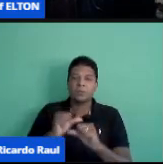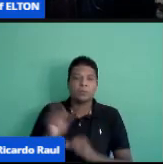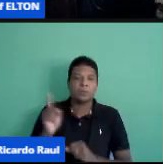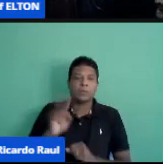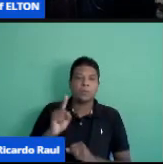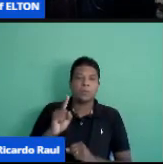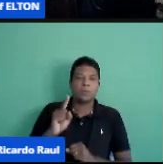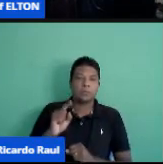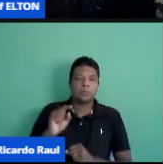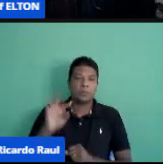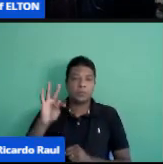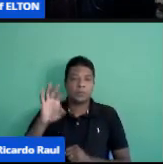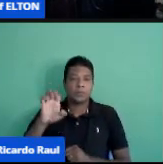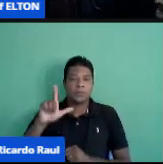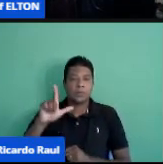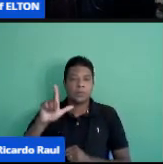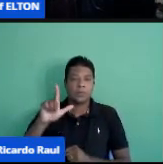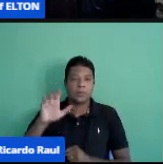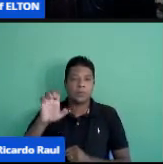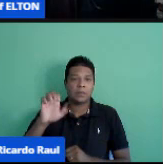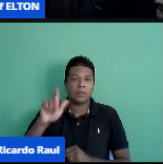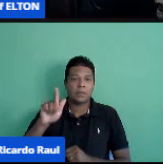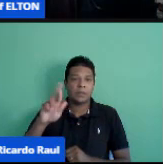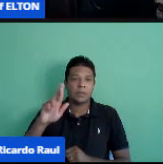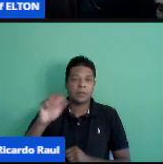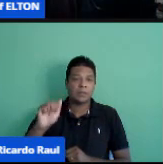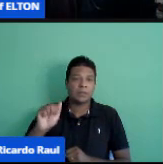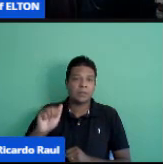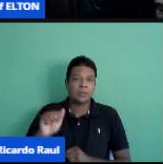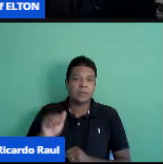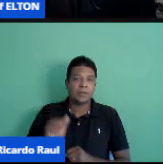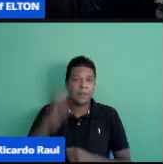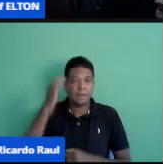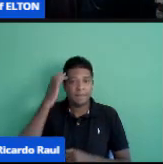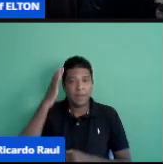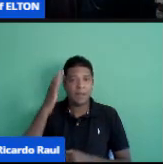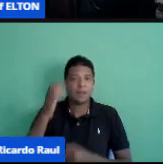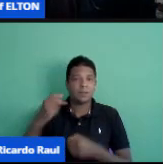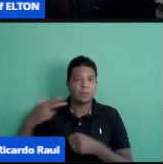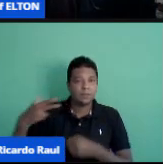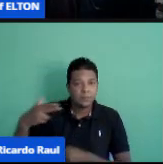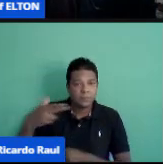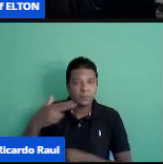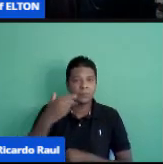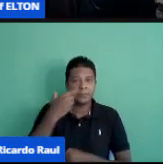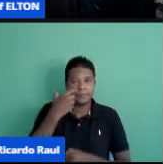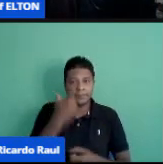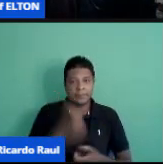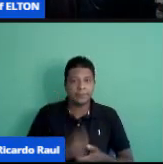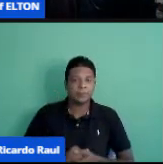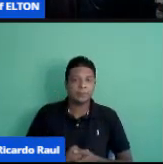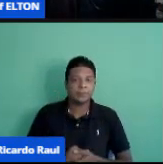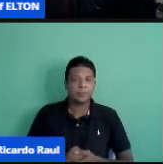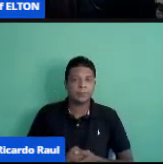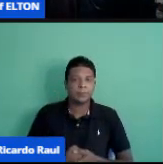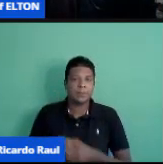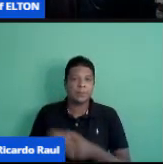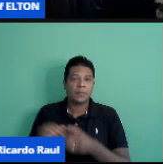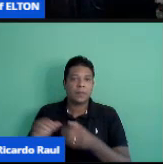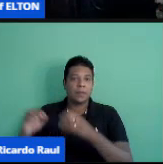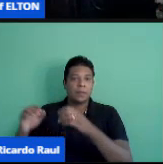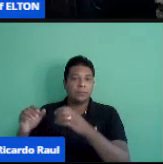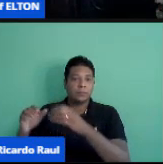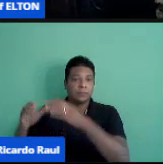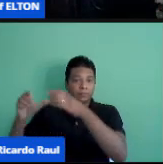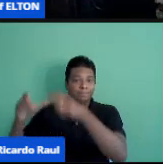já consegue isso, tá? Agora, com relação à sala de aula, em cada escola é um tipo de aula, de sala